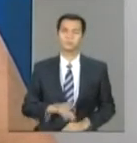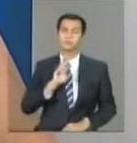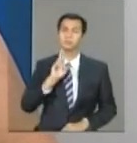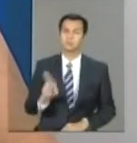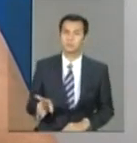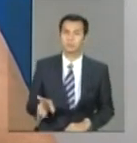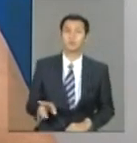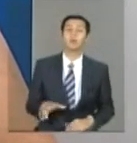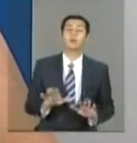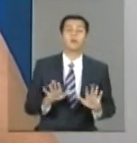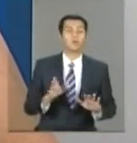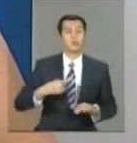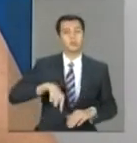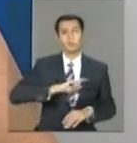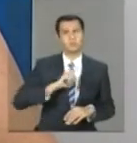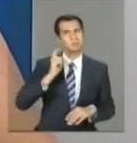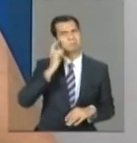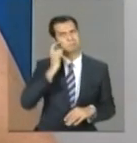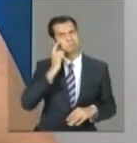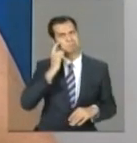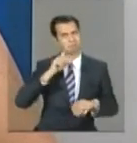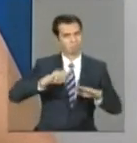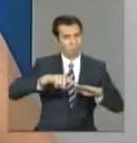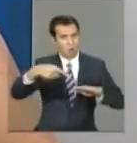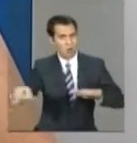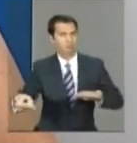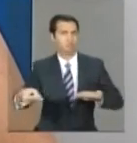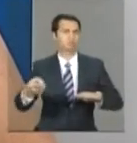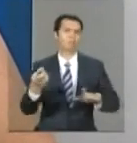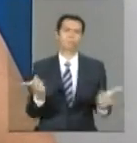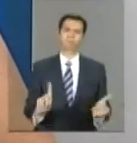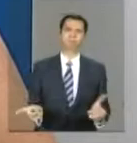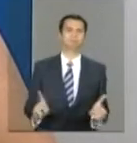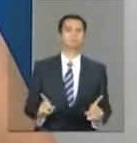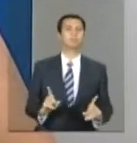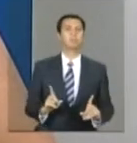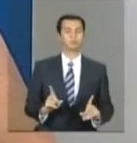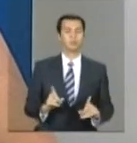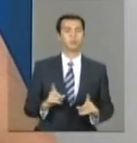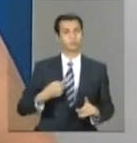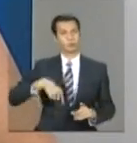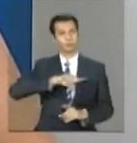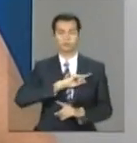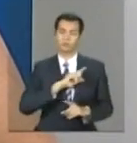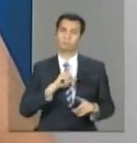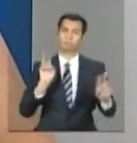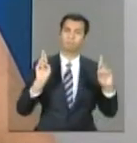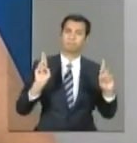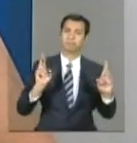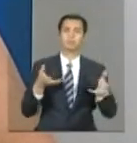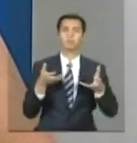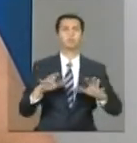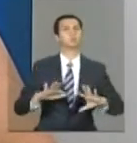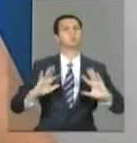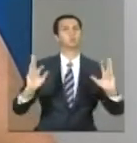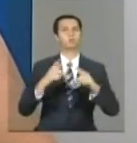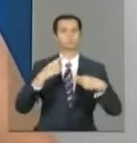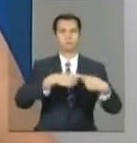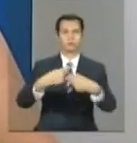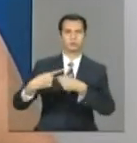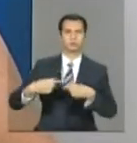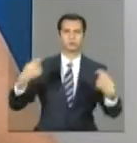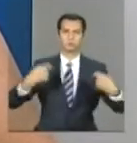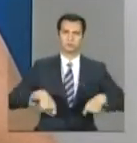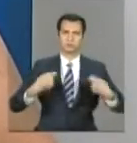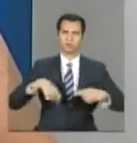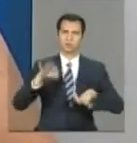cogitada. Então, a perspectiva é de que os municípios consigam localizar e atualizar os cadastros das famílias